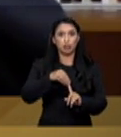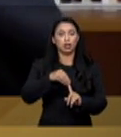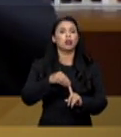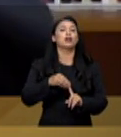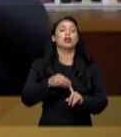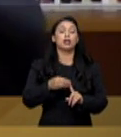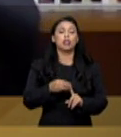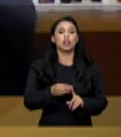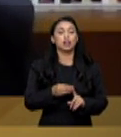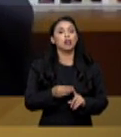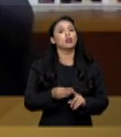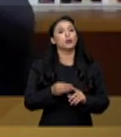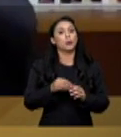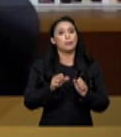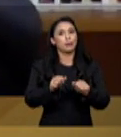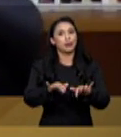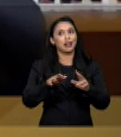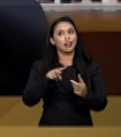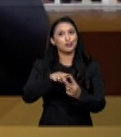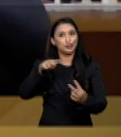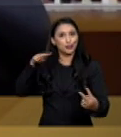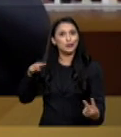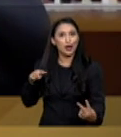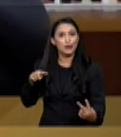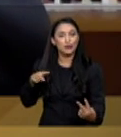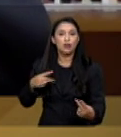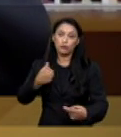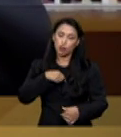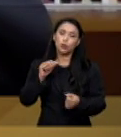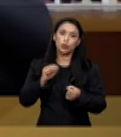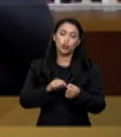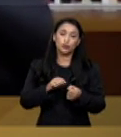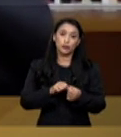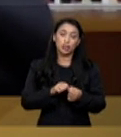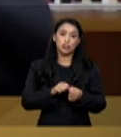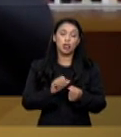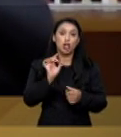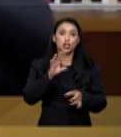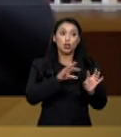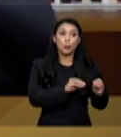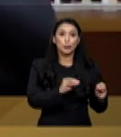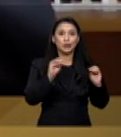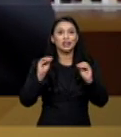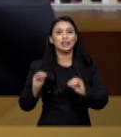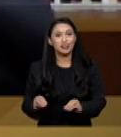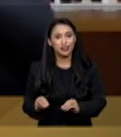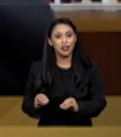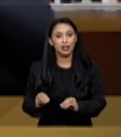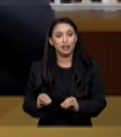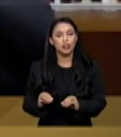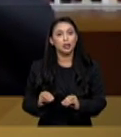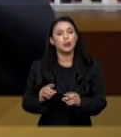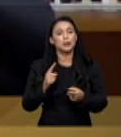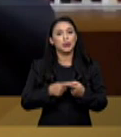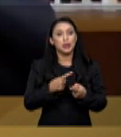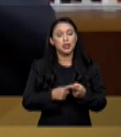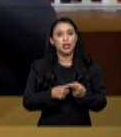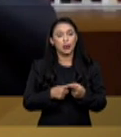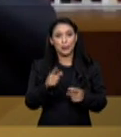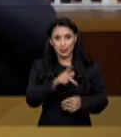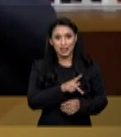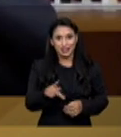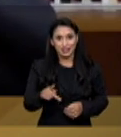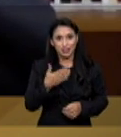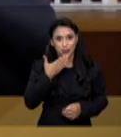imediatamente no plenário virtual, que foi o que fiz, de onde só tirei diante do pedido do presidente,